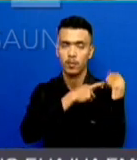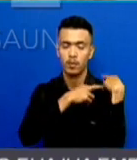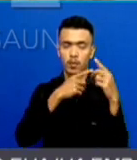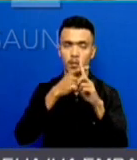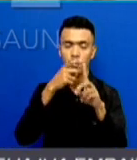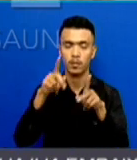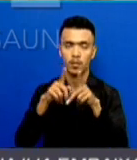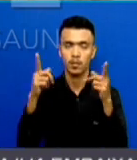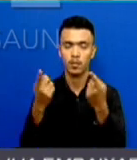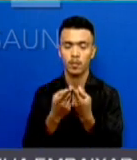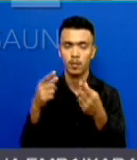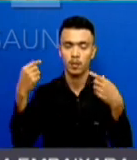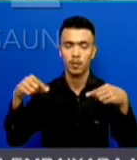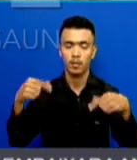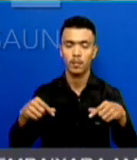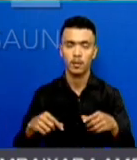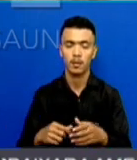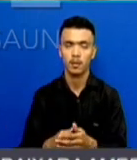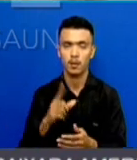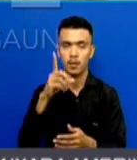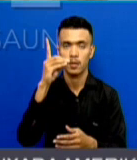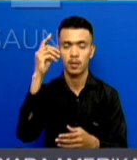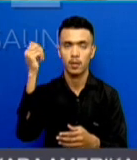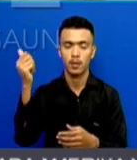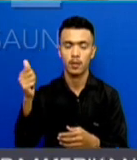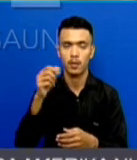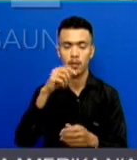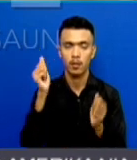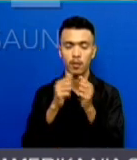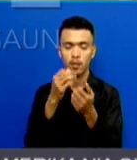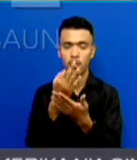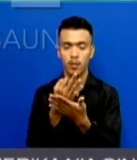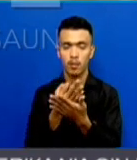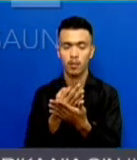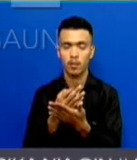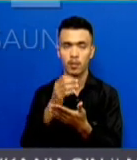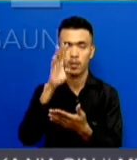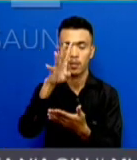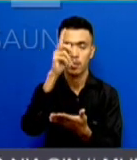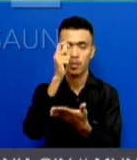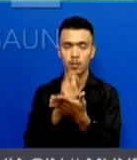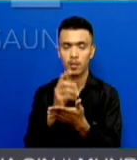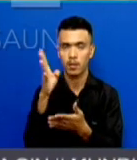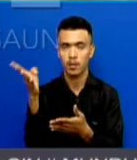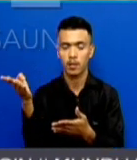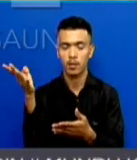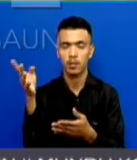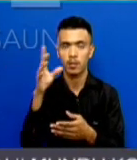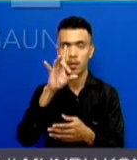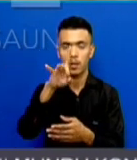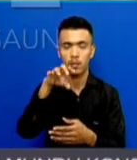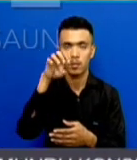responsabiliza-se companhia Green Enclave Unipessoal Limitada, o valor orçamento Rihun Atus Hat Nulu,